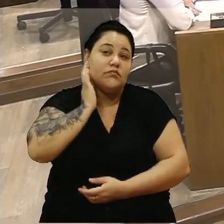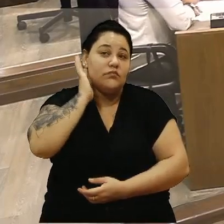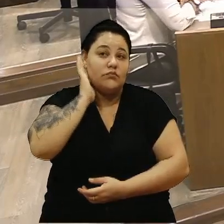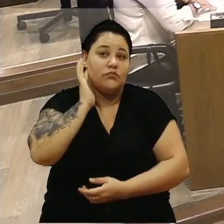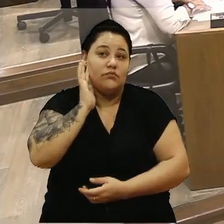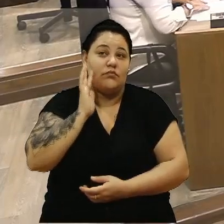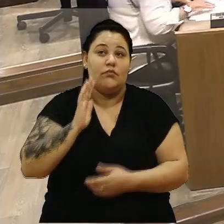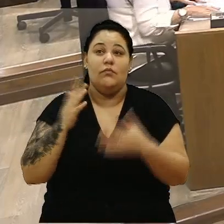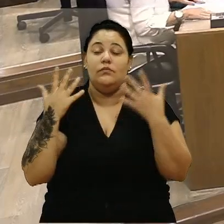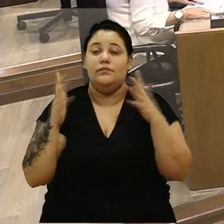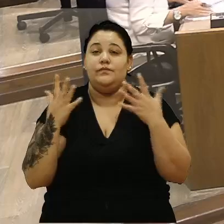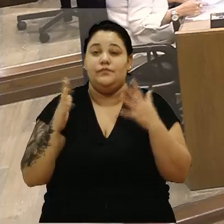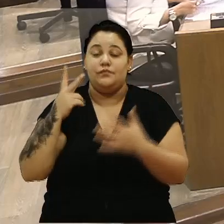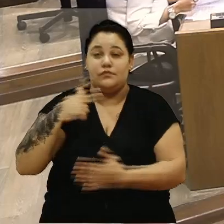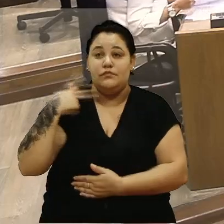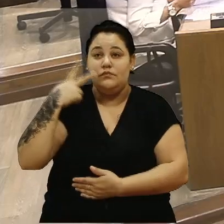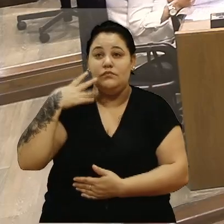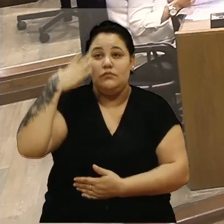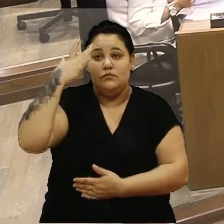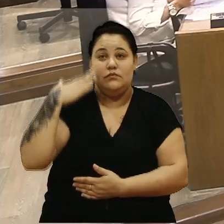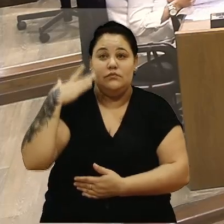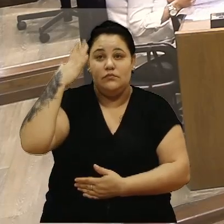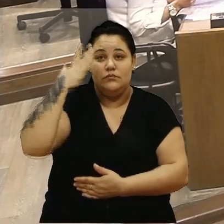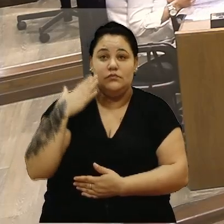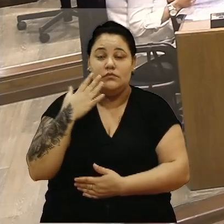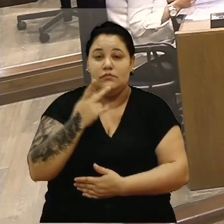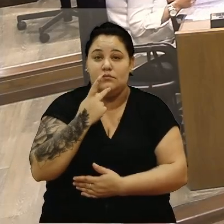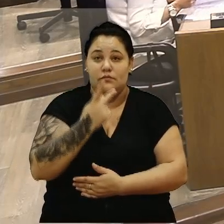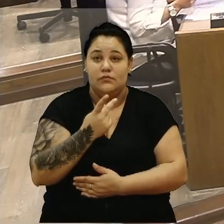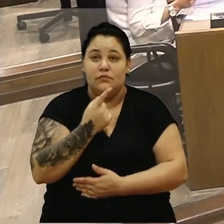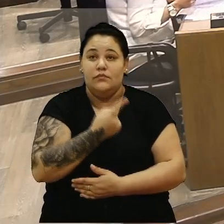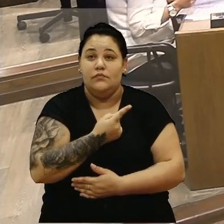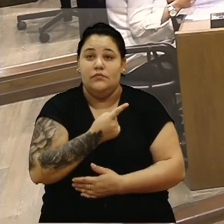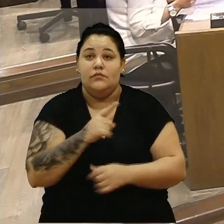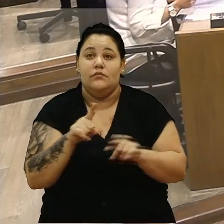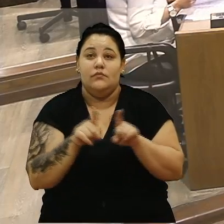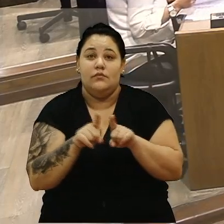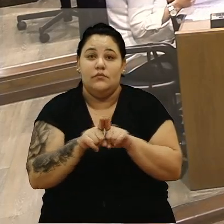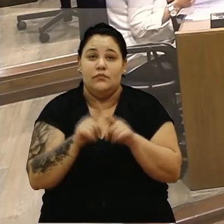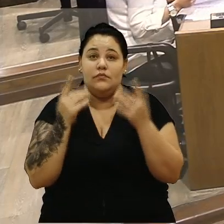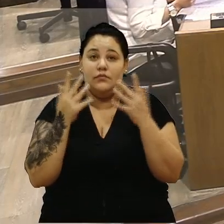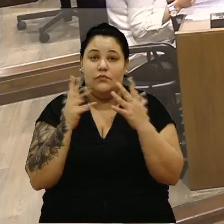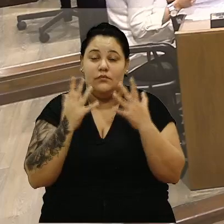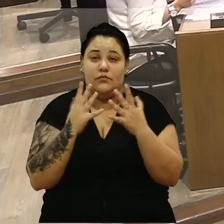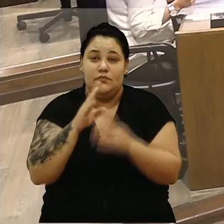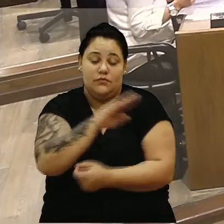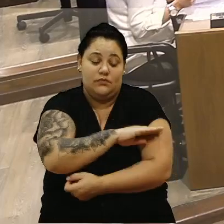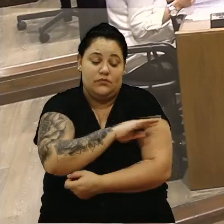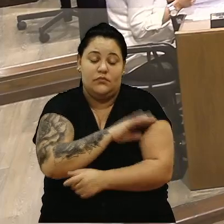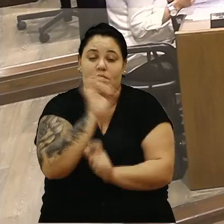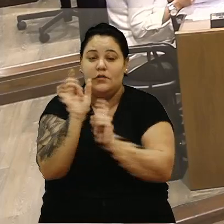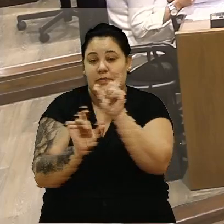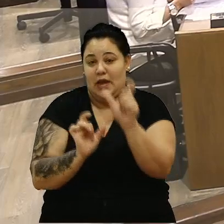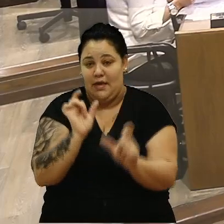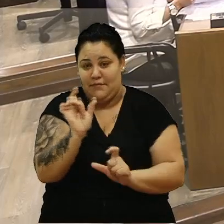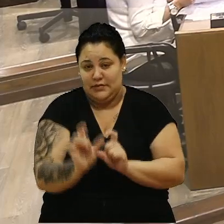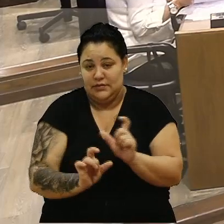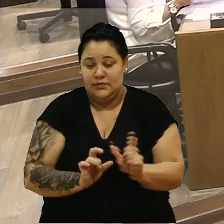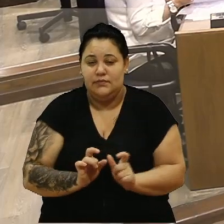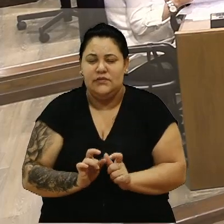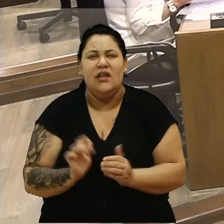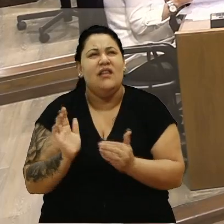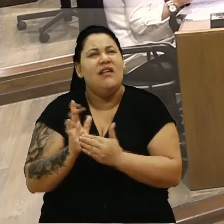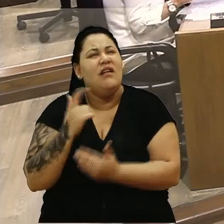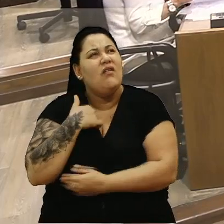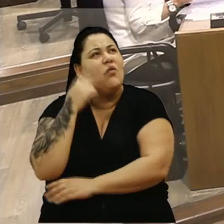Parabéns, vereadora Daiane Mello, por trazer esse tema. Parabéns, vereador Capitão, pelas palavras. Até pelo que eu lembrava, os